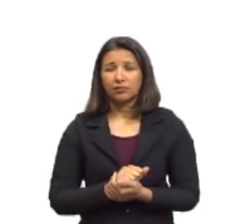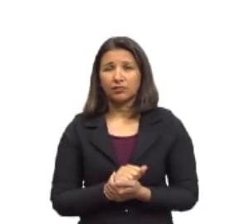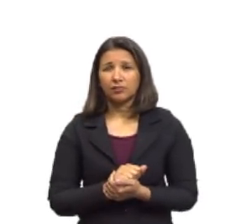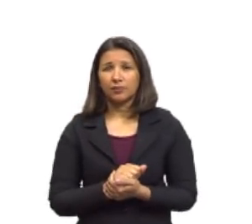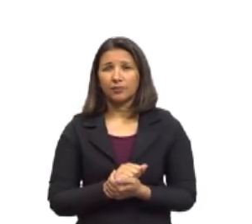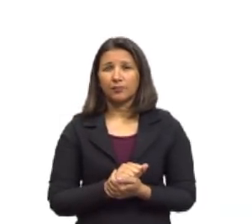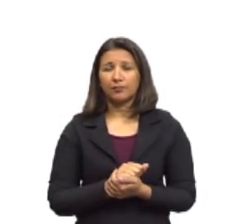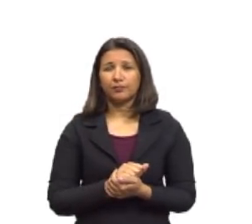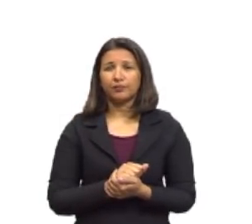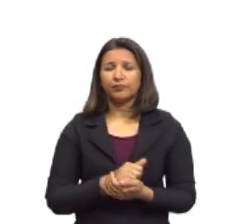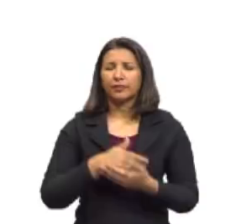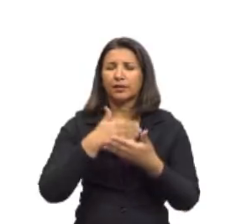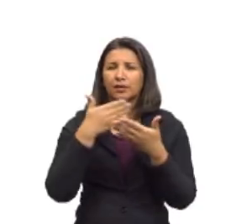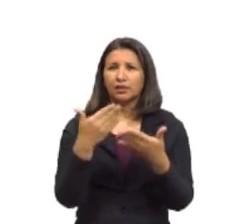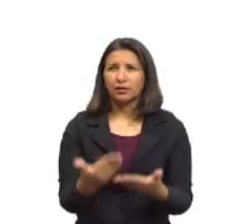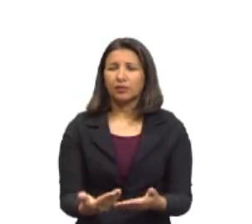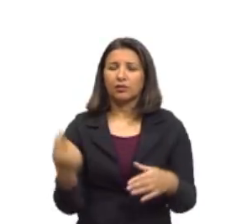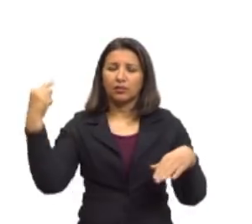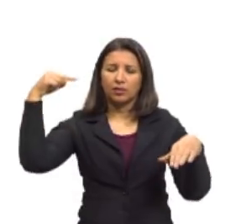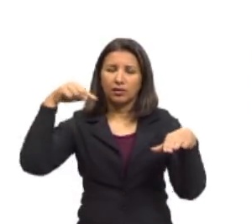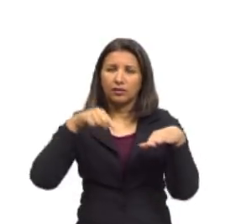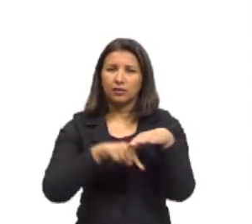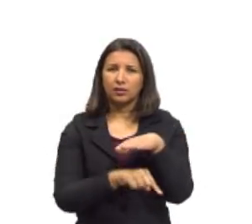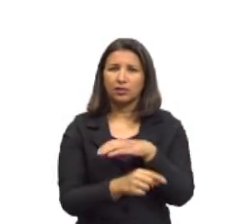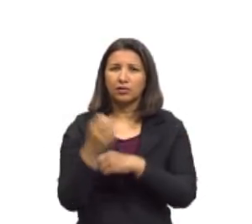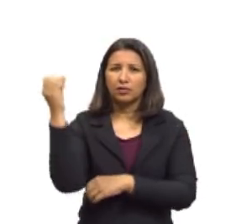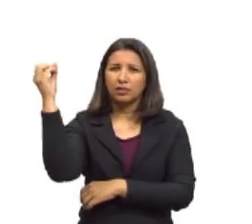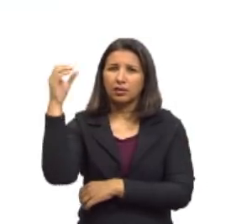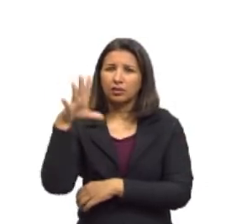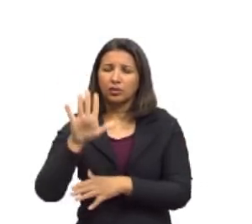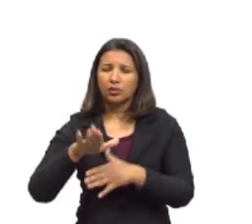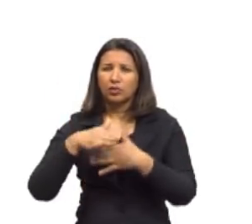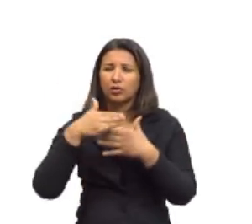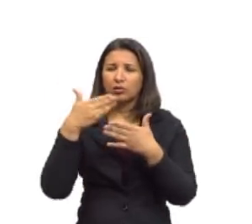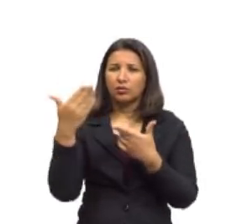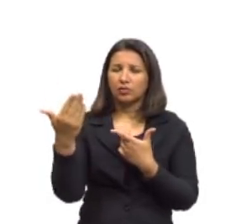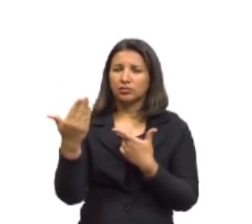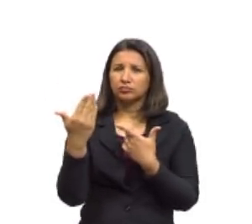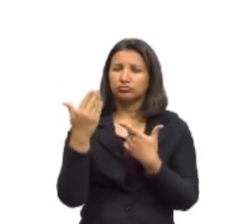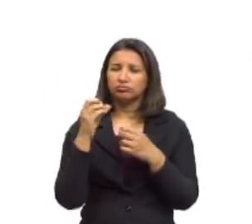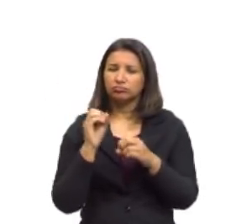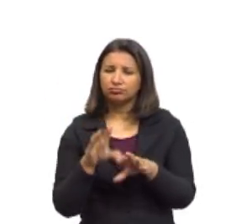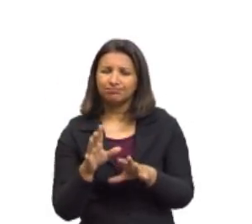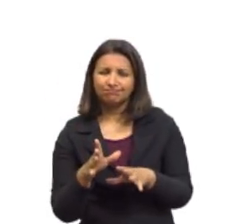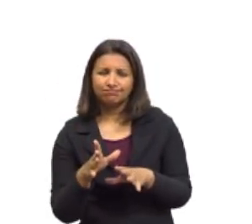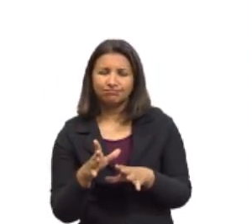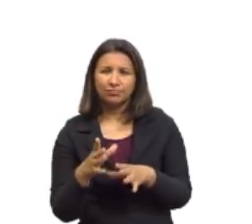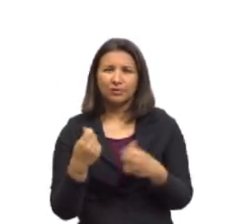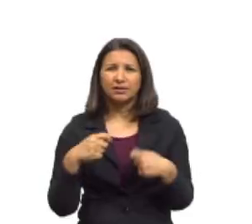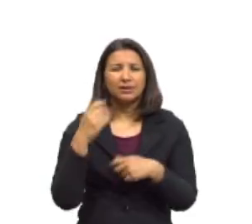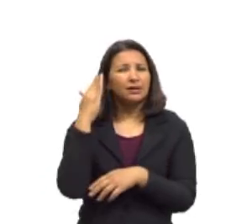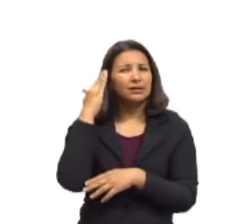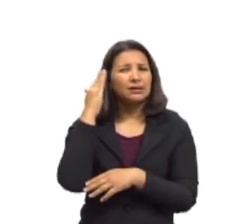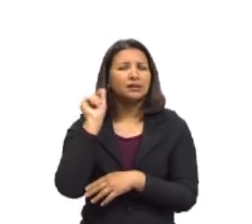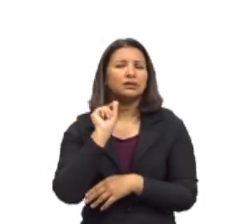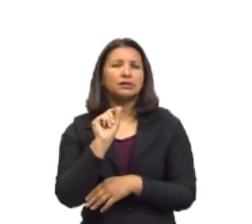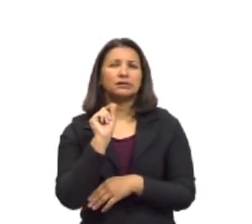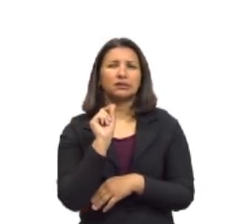Então, a reflexão da luz, né? Quando a gente trata da reflexão da luz, nós temos que entender